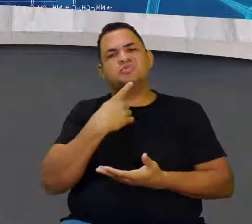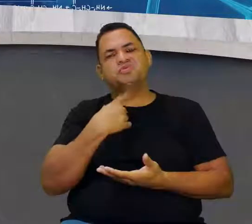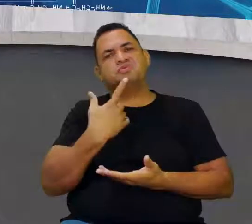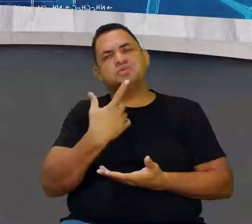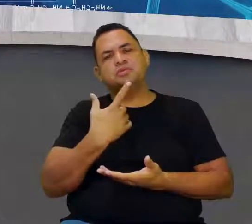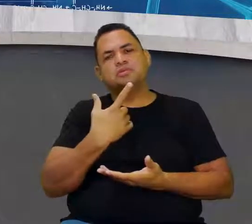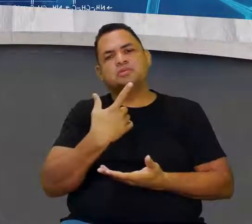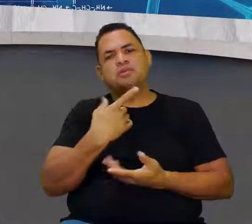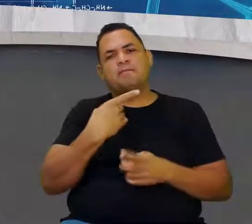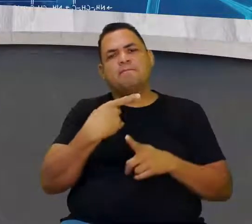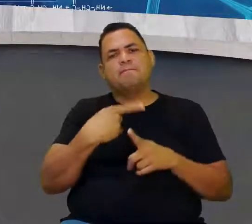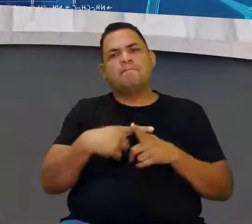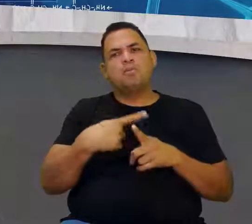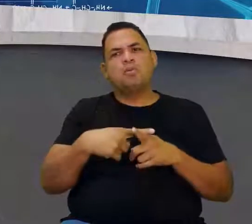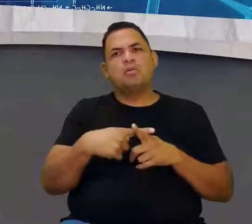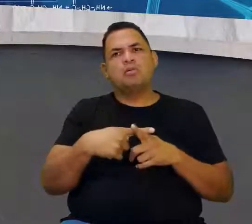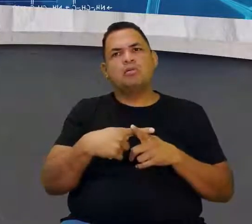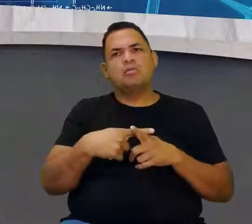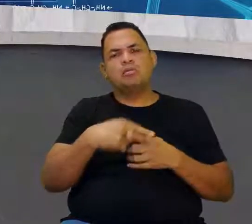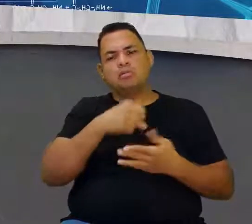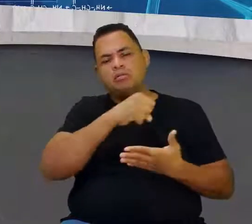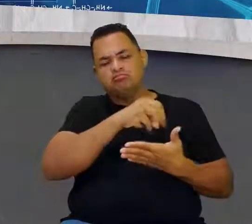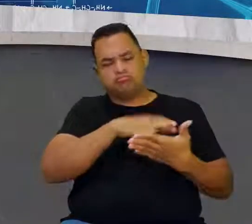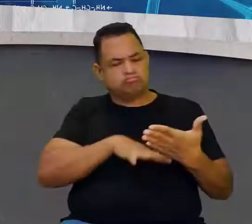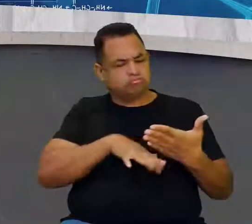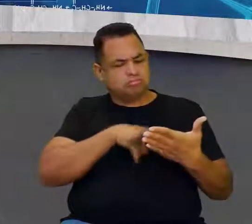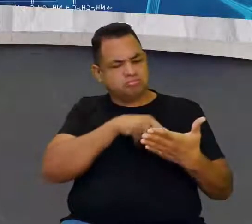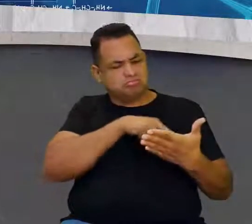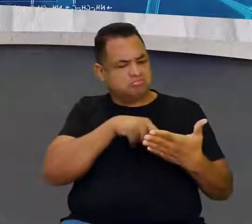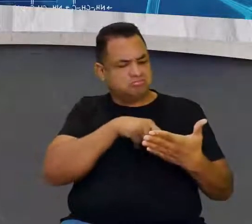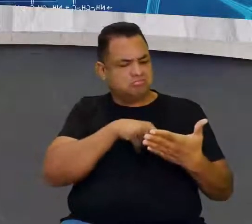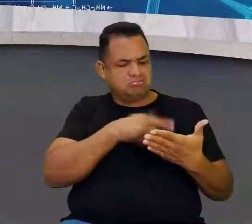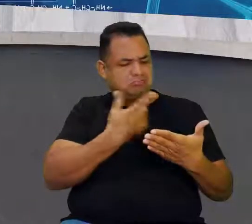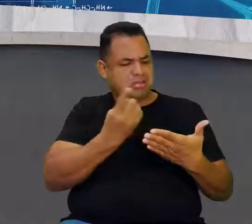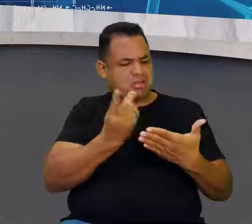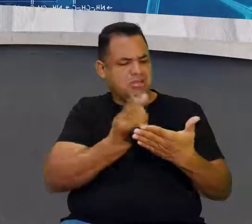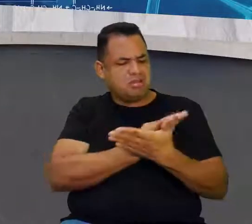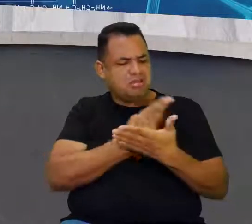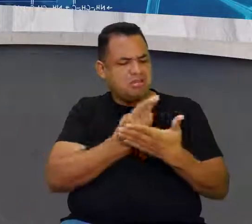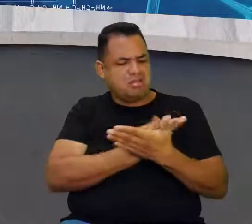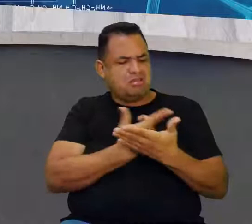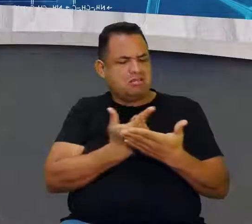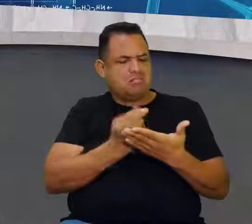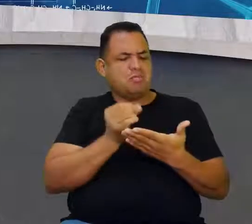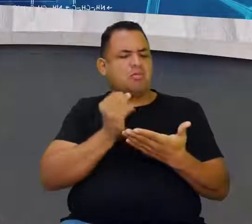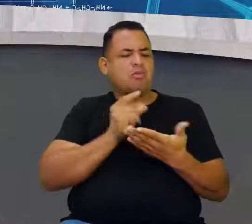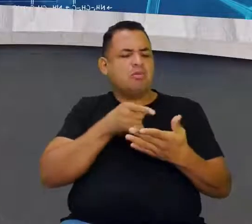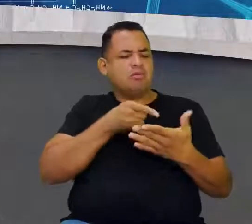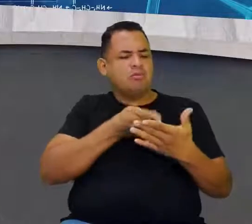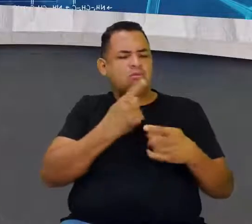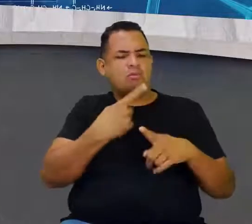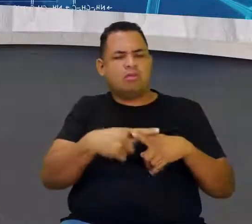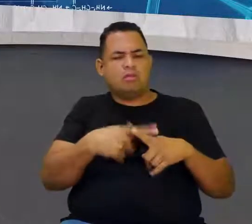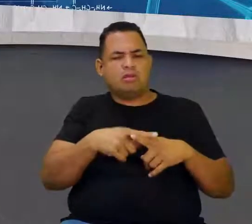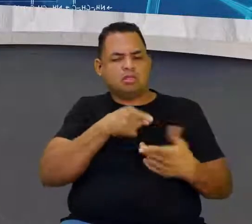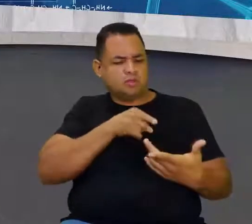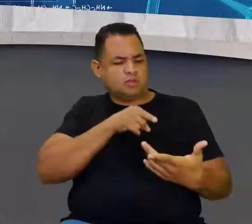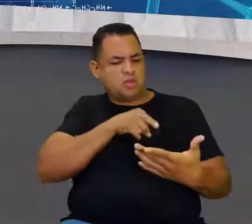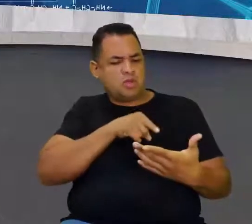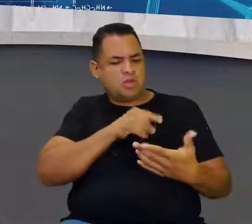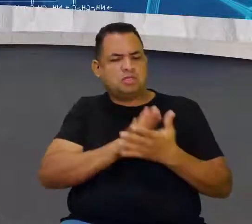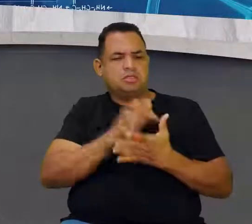por que tal alternativa não é a correta? Por que só essa daqui está certa? Aí que